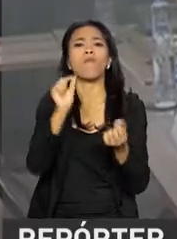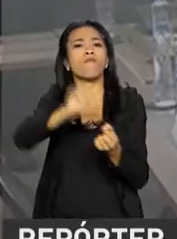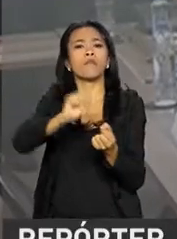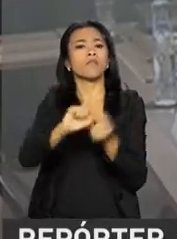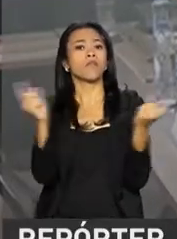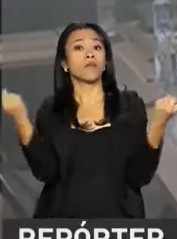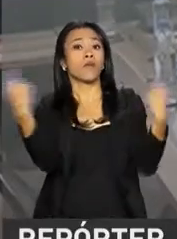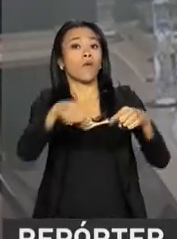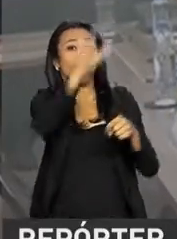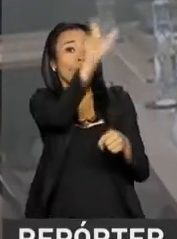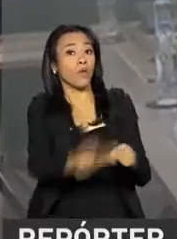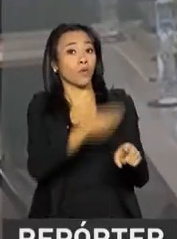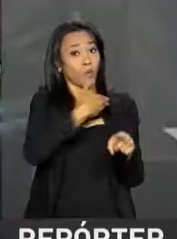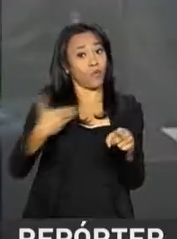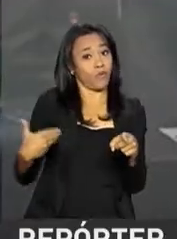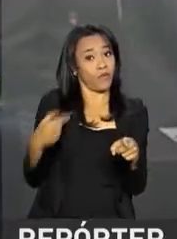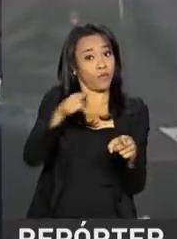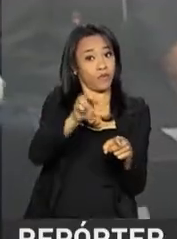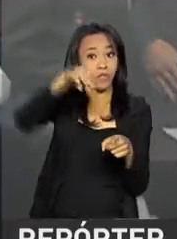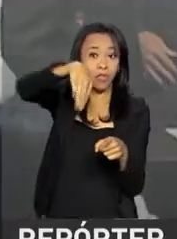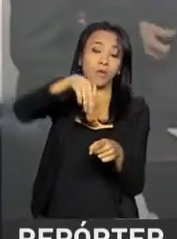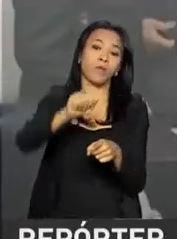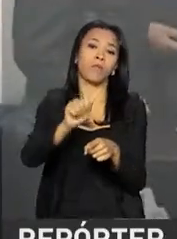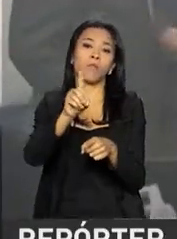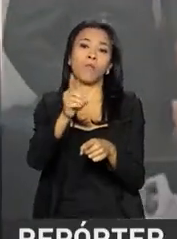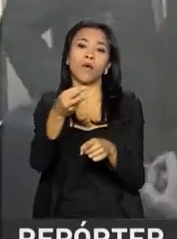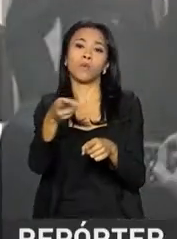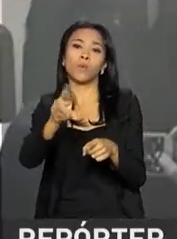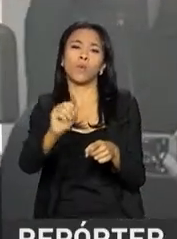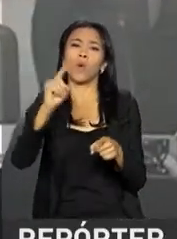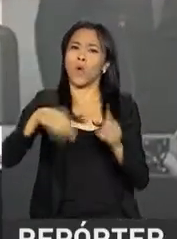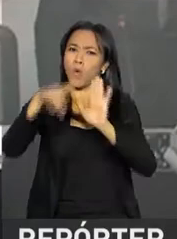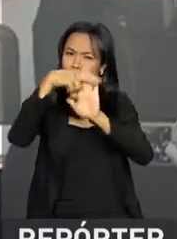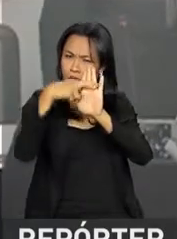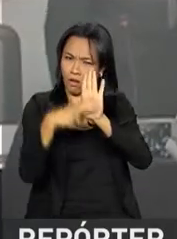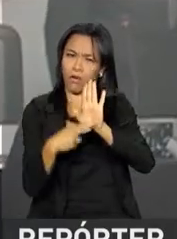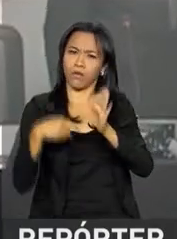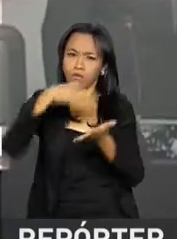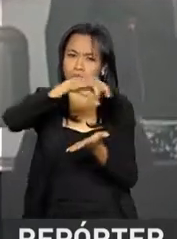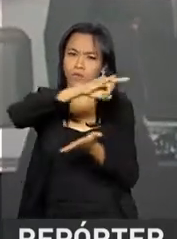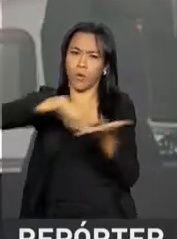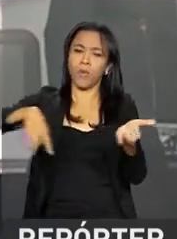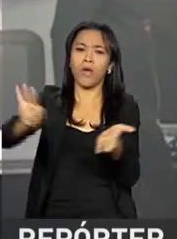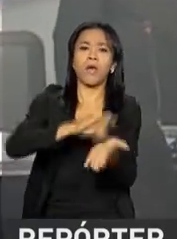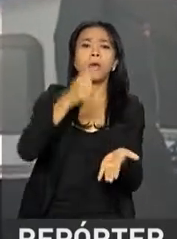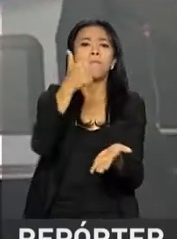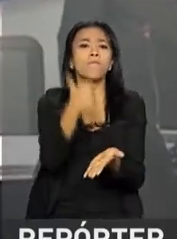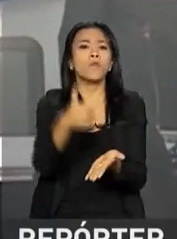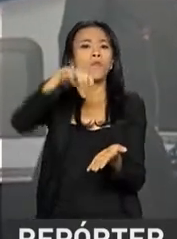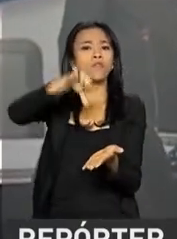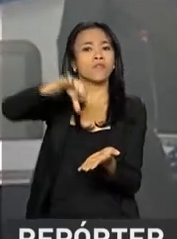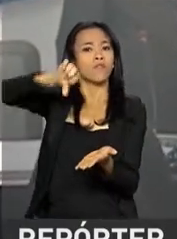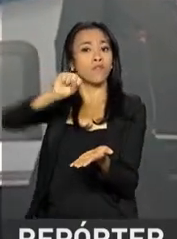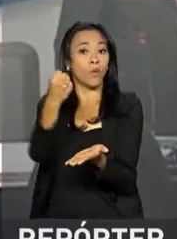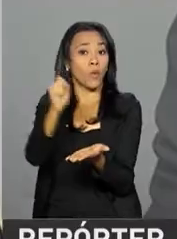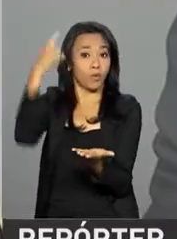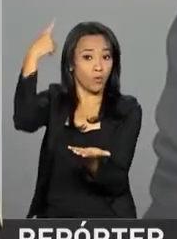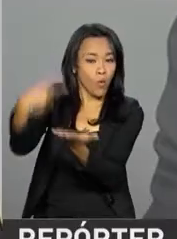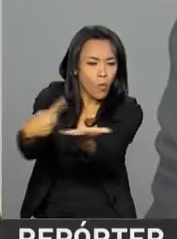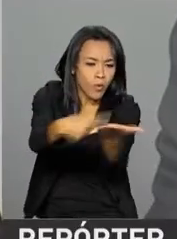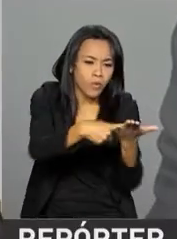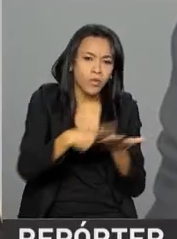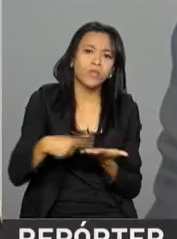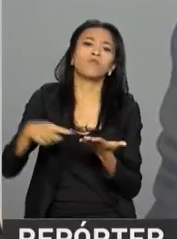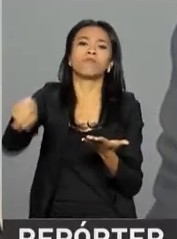contra o governo de Nicolás Maduro. Com base no protocolo de Ushuaia, assinado em 1998, que estabeleceu o